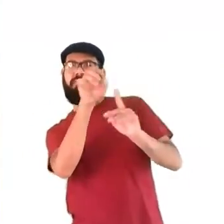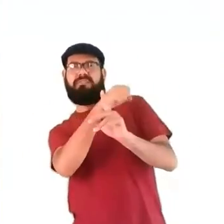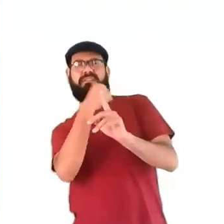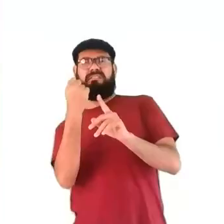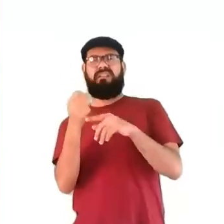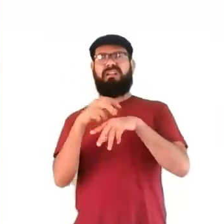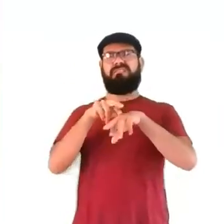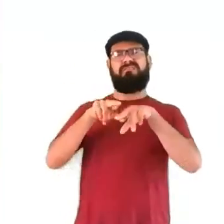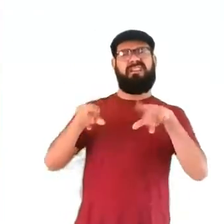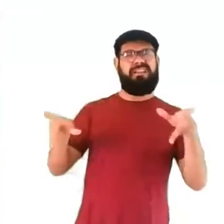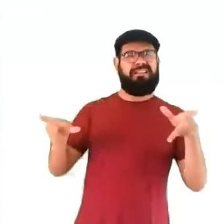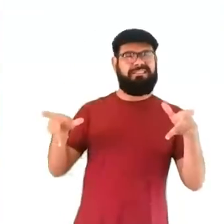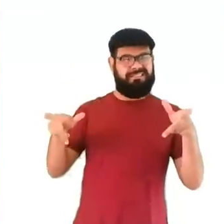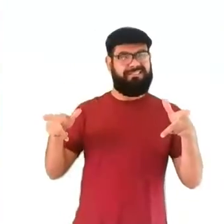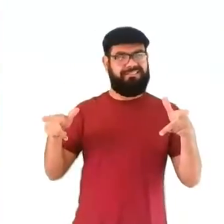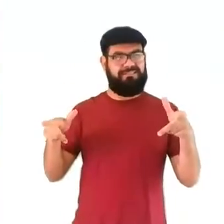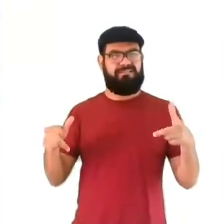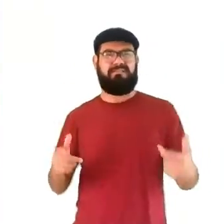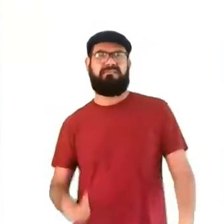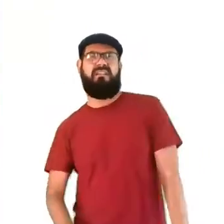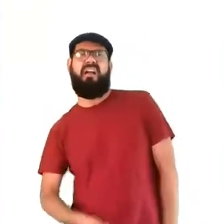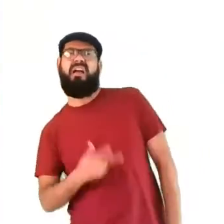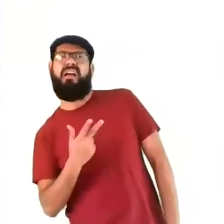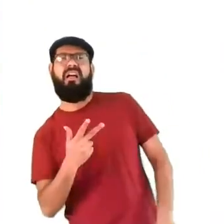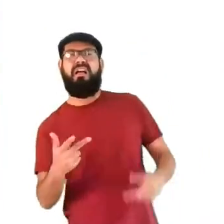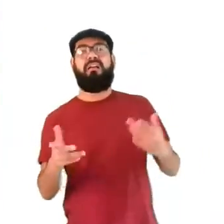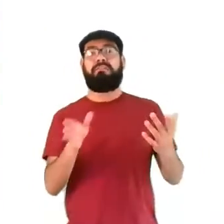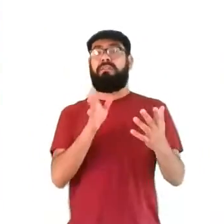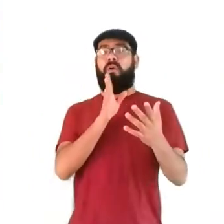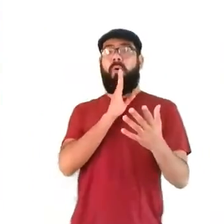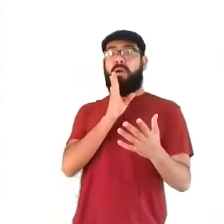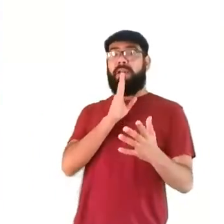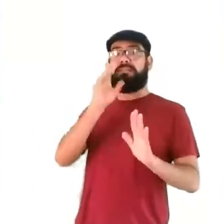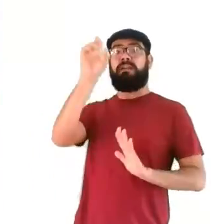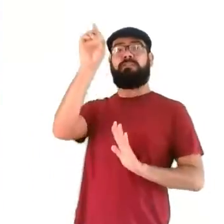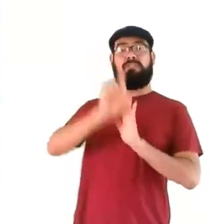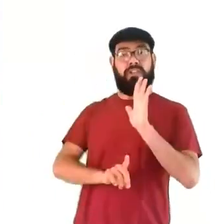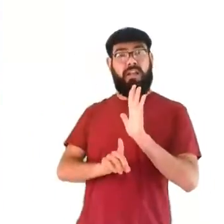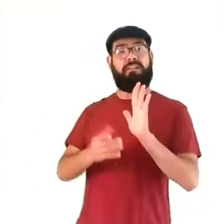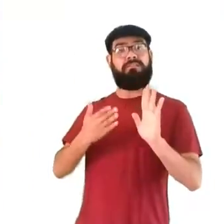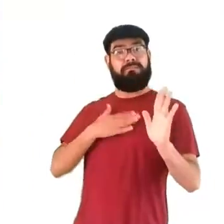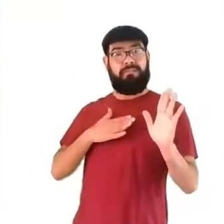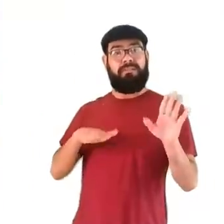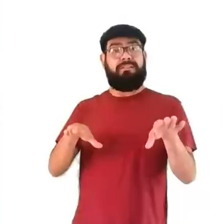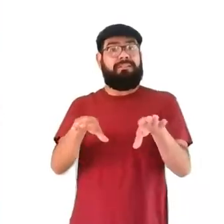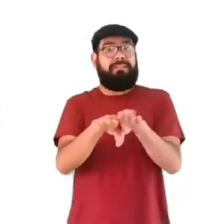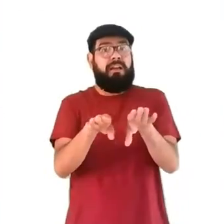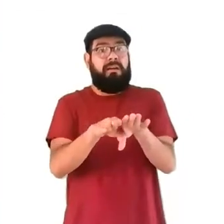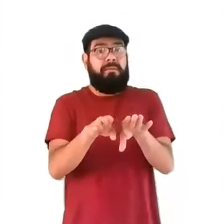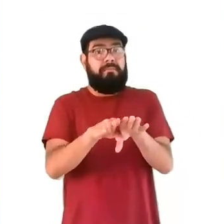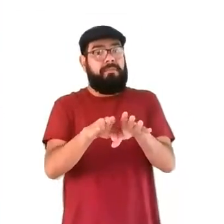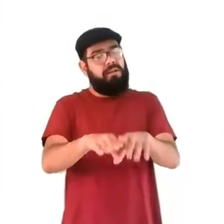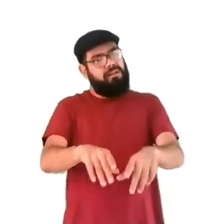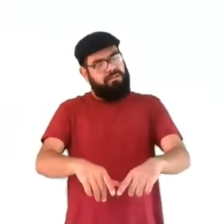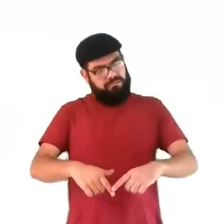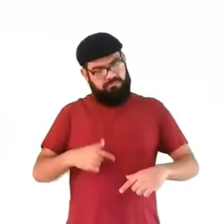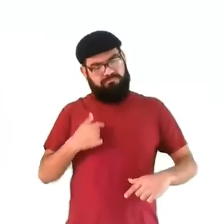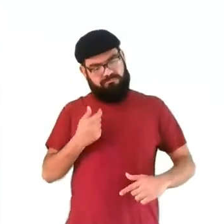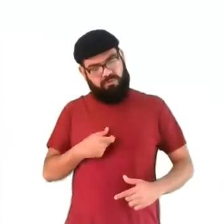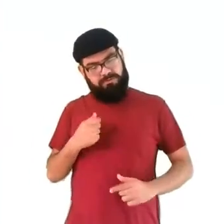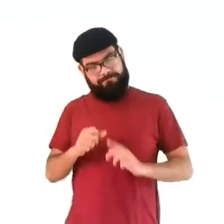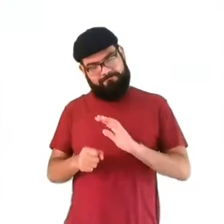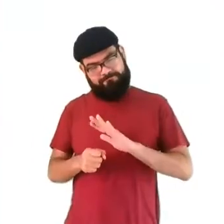onde nós devemos conhecer os nossos direitos e também exercer aí os nossos deveres para que a gente viva de uma forma